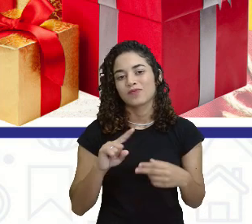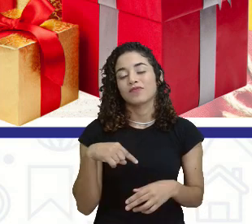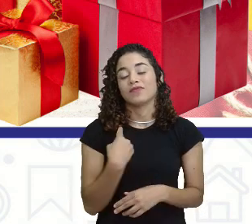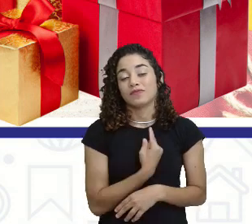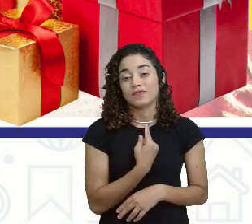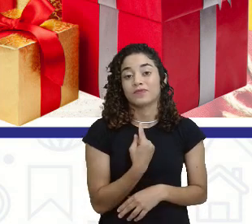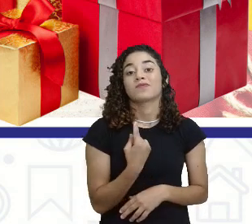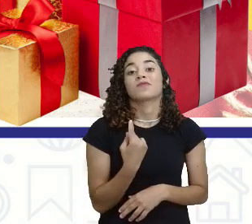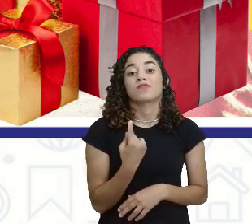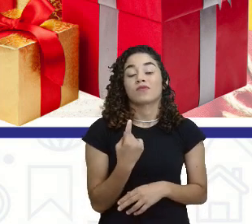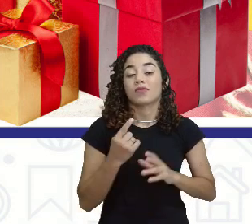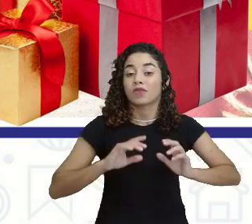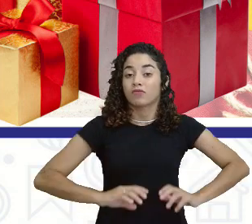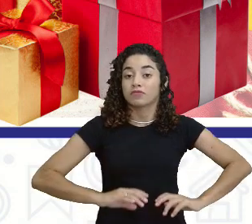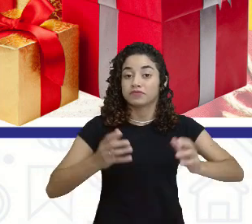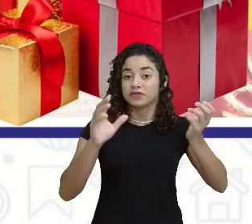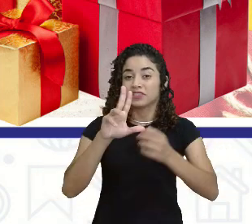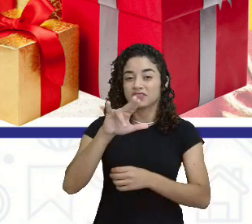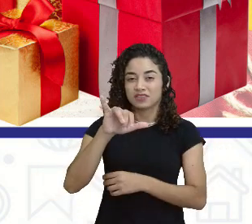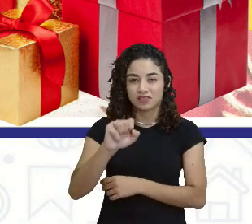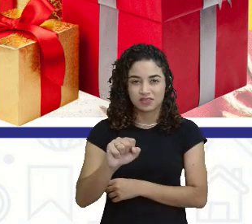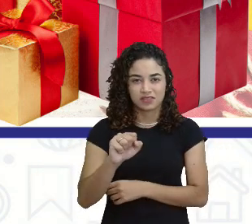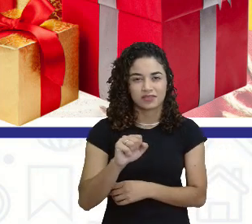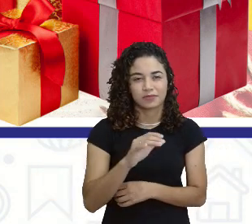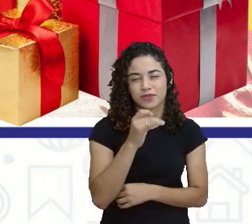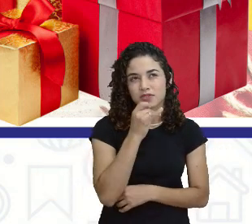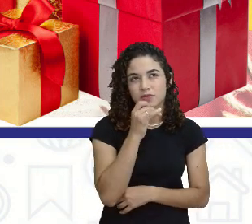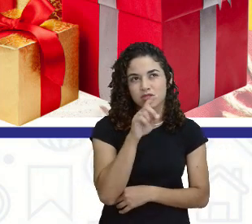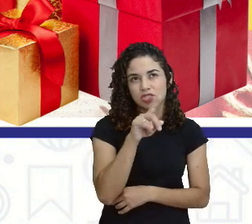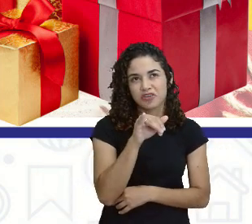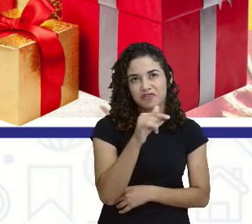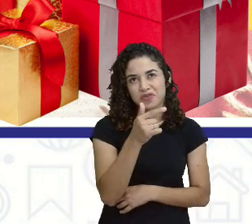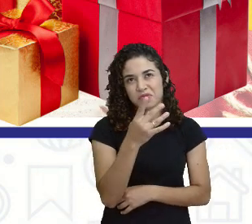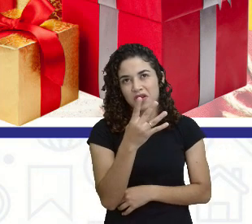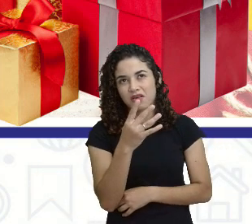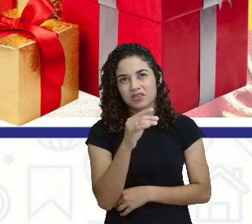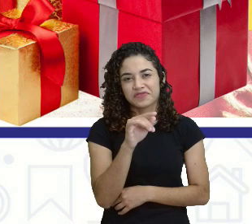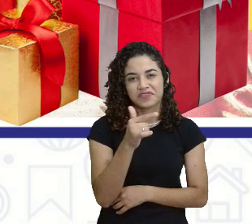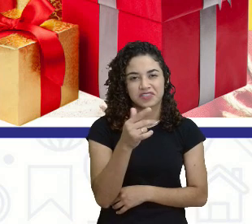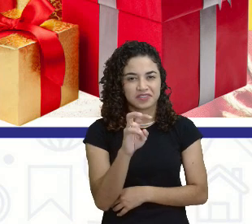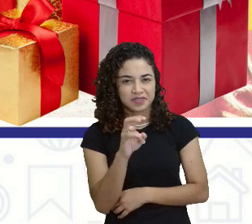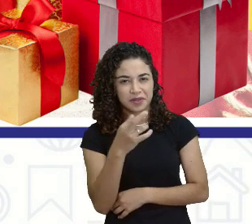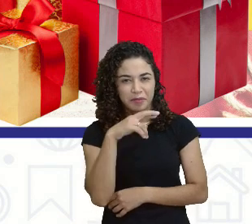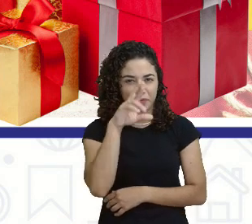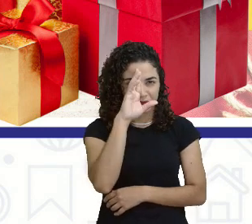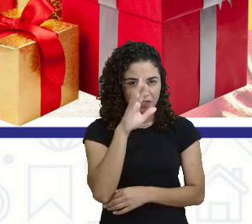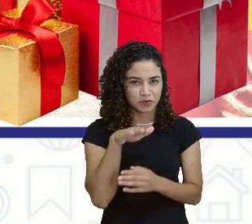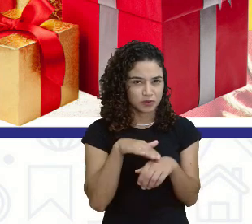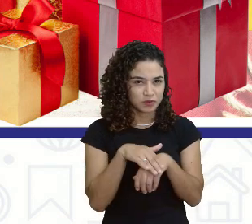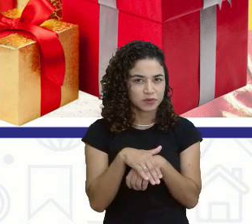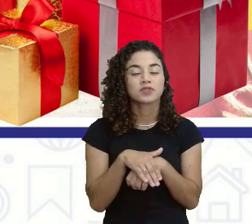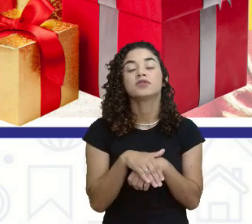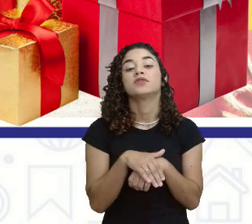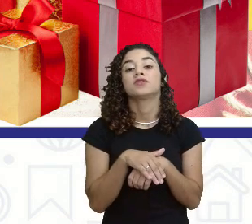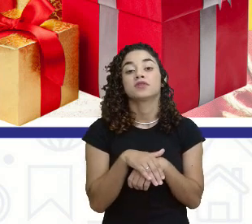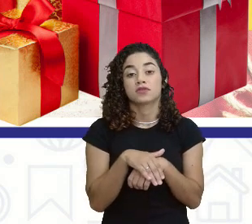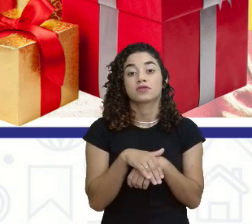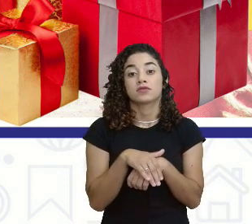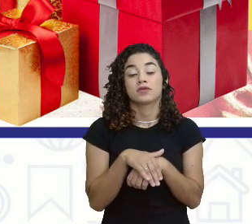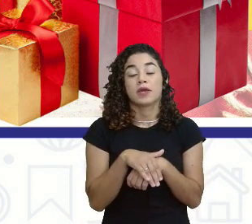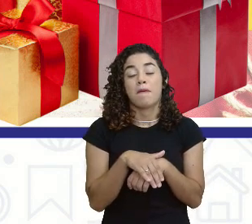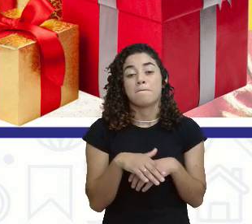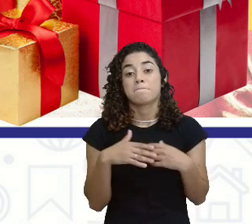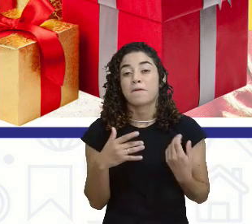Na transição ali do dia 24 para o 25, ali por volta das meia-noite, né? Geralmente é isso. Mas aí imagine para